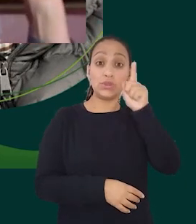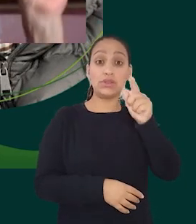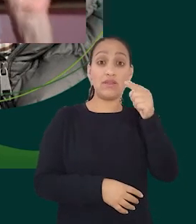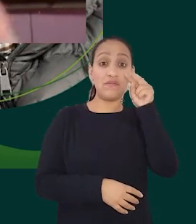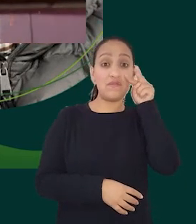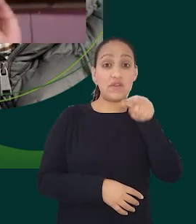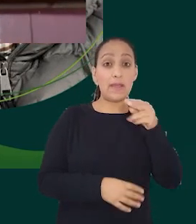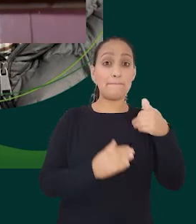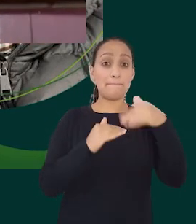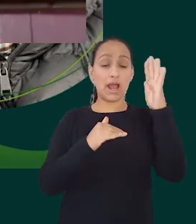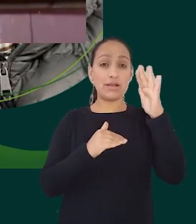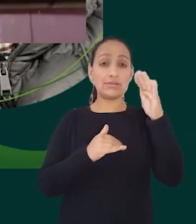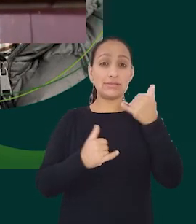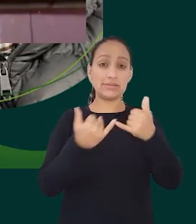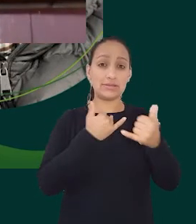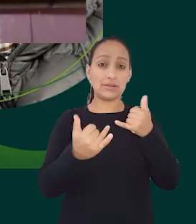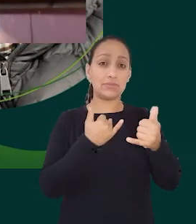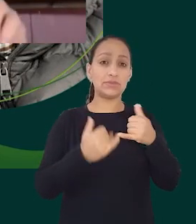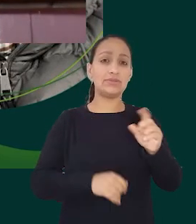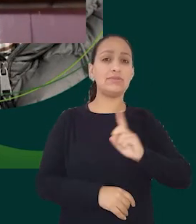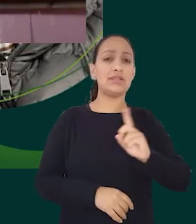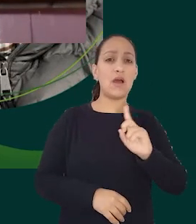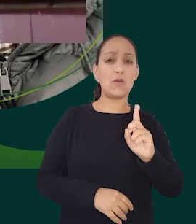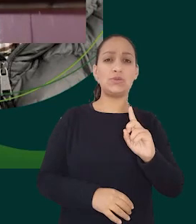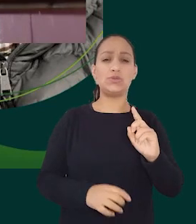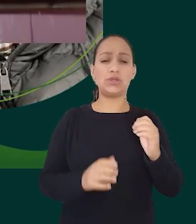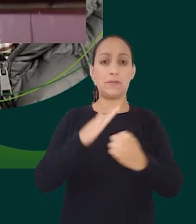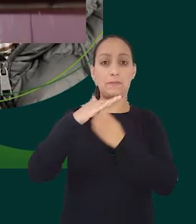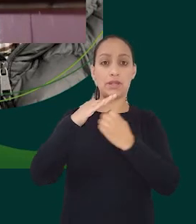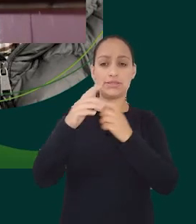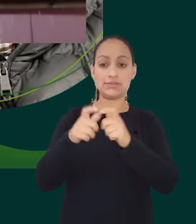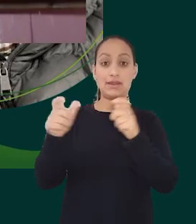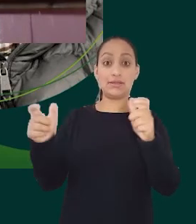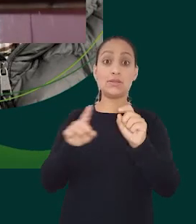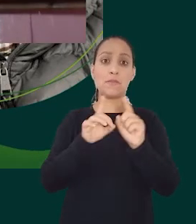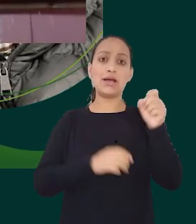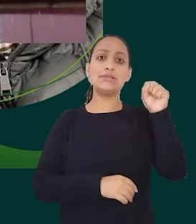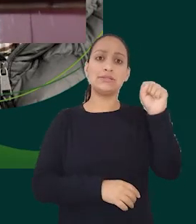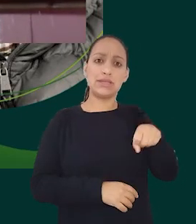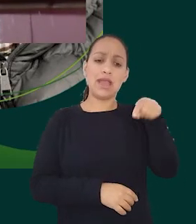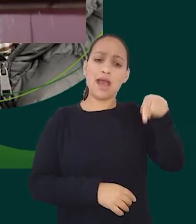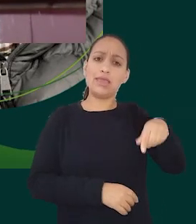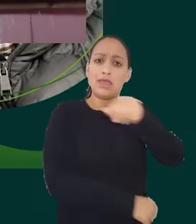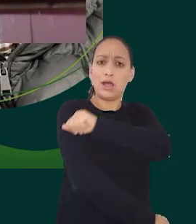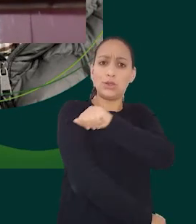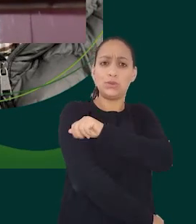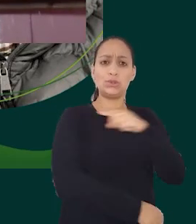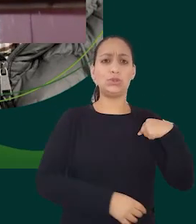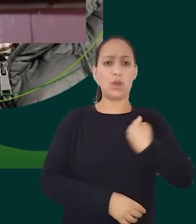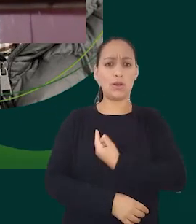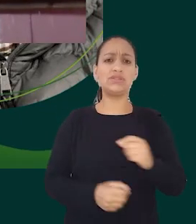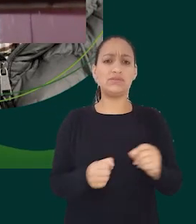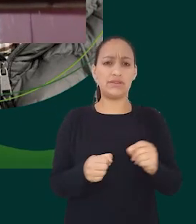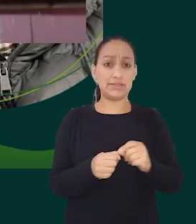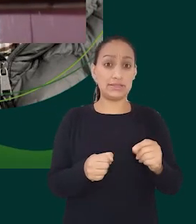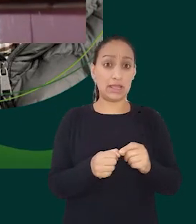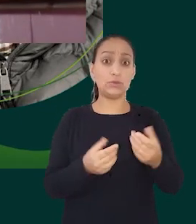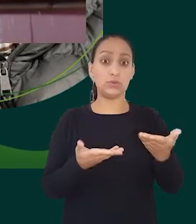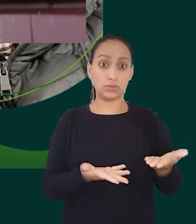de empresas grandes, mas que sim, alunos aqui nossos estão fazendo?